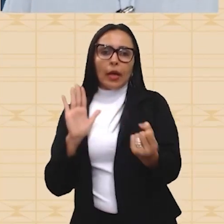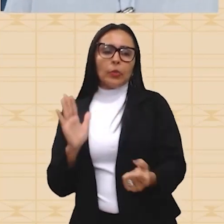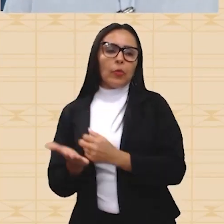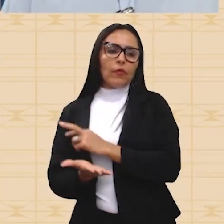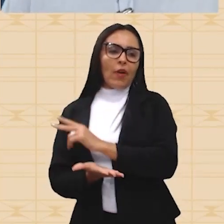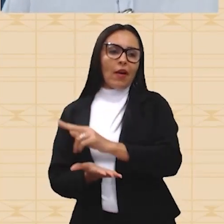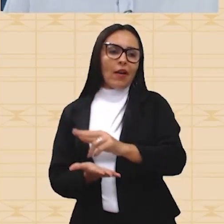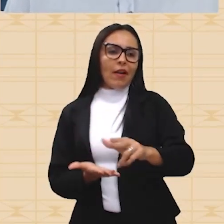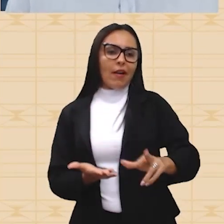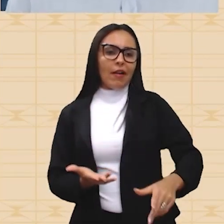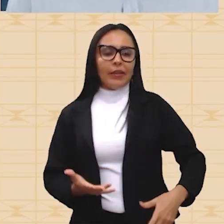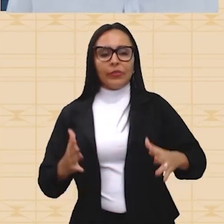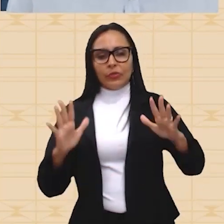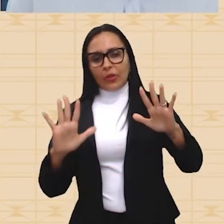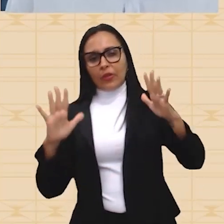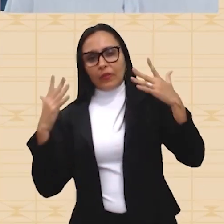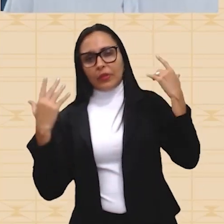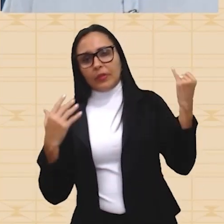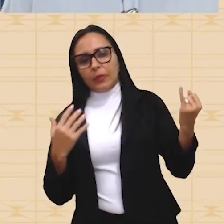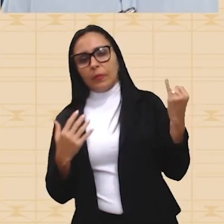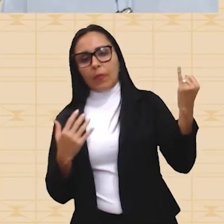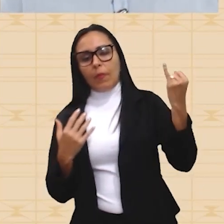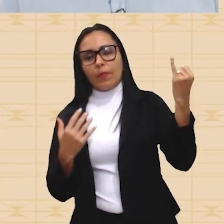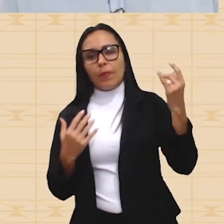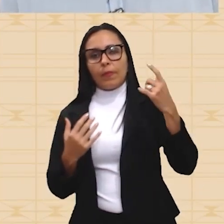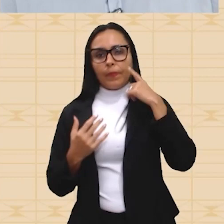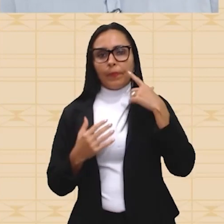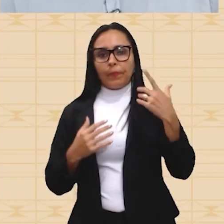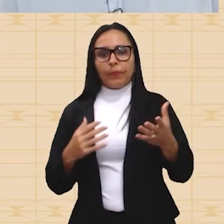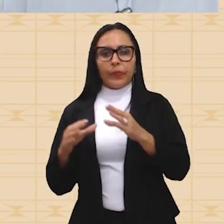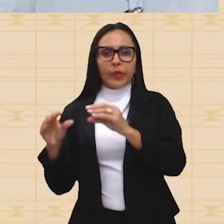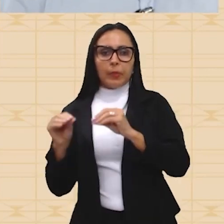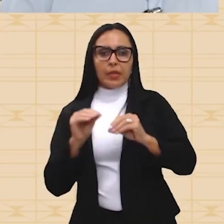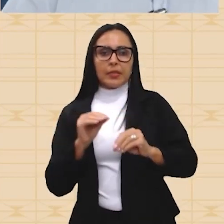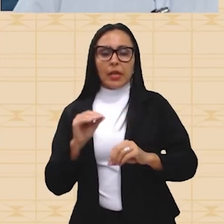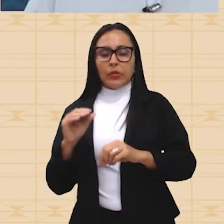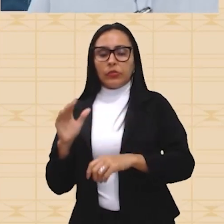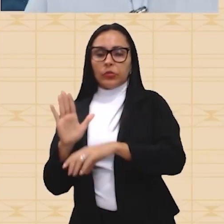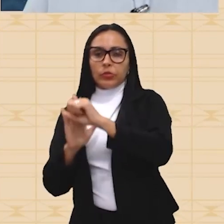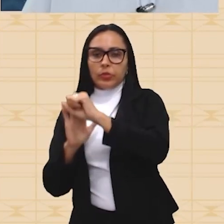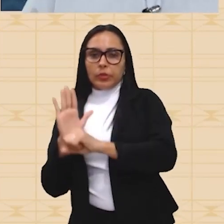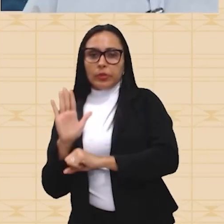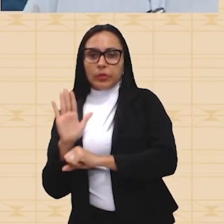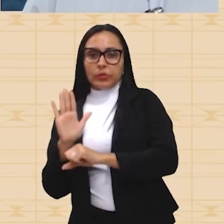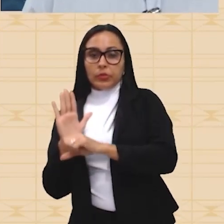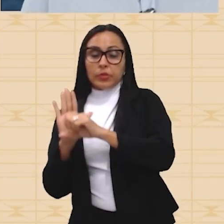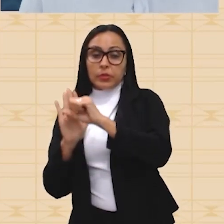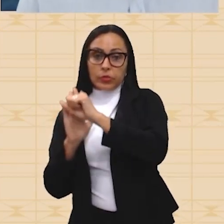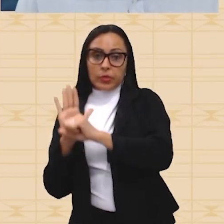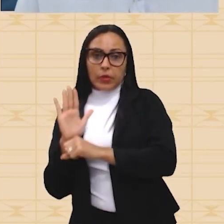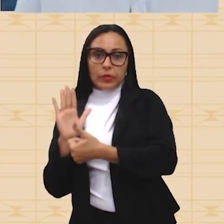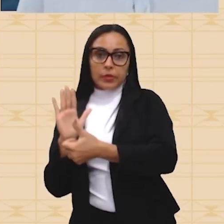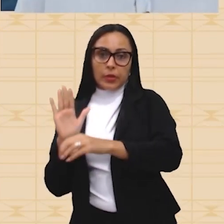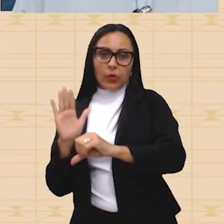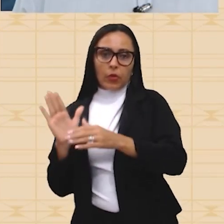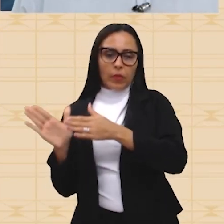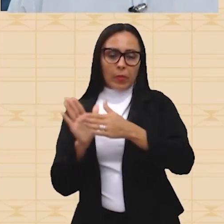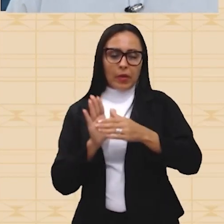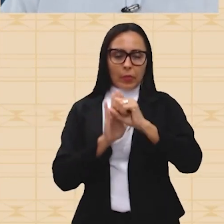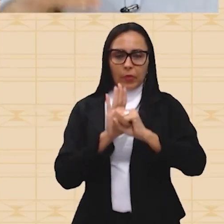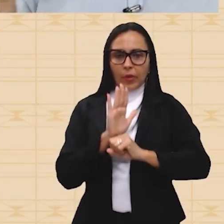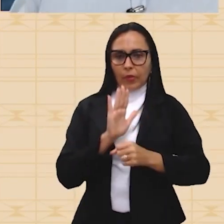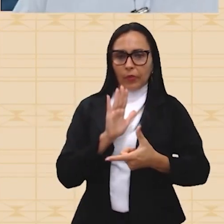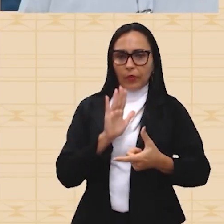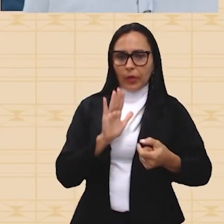muitos eventos historicamente importantes, né? A passagem do século XIX para o século XX já foi bastante traumática, né?